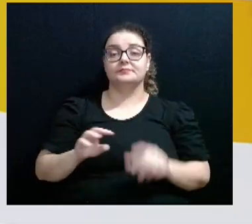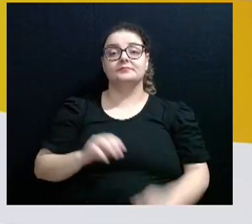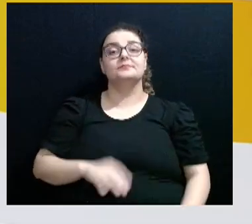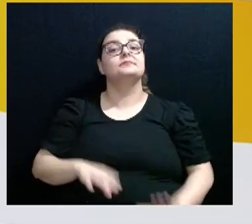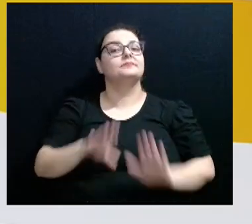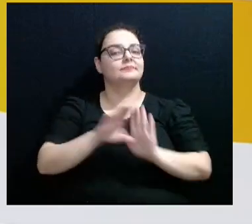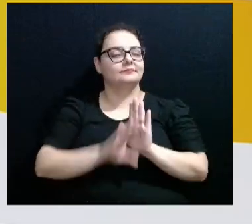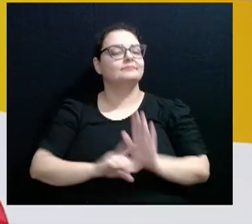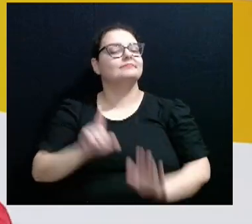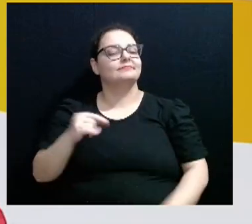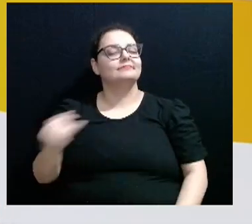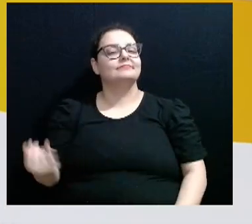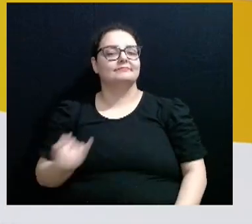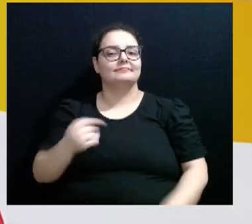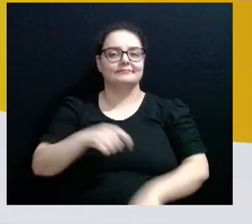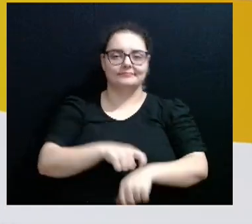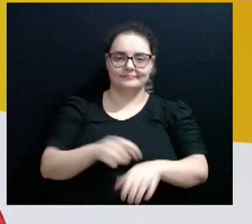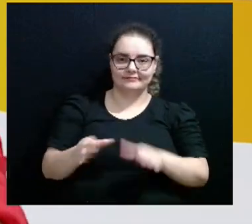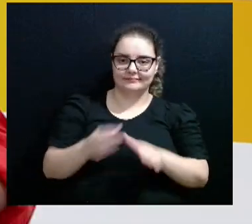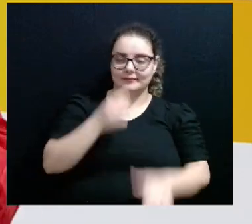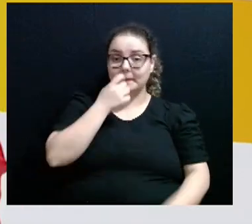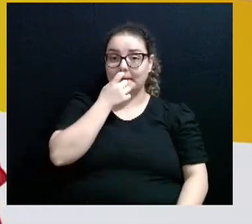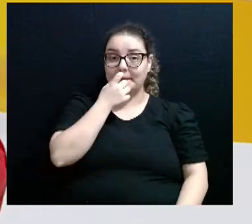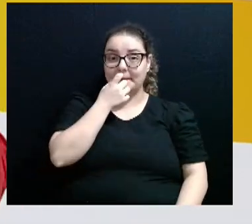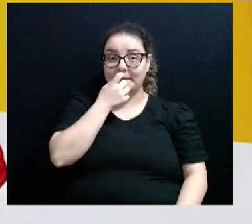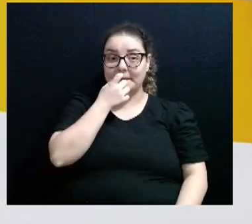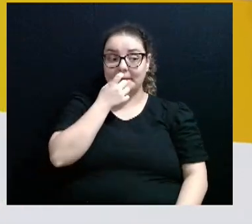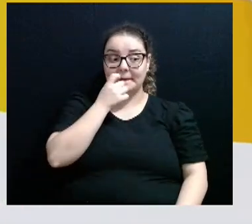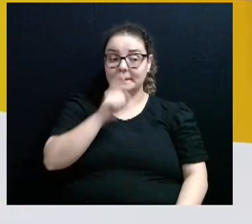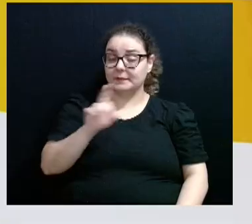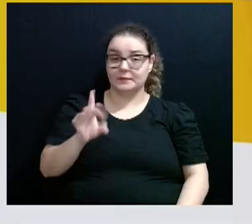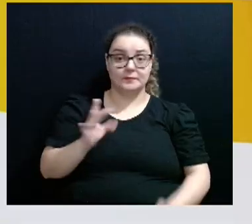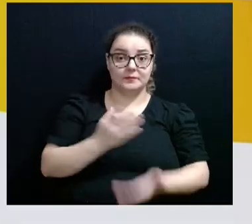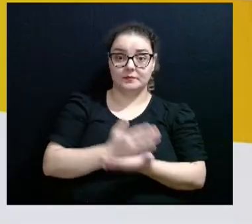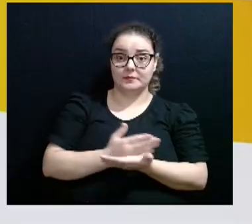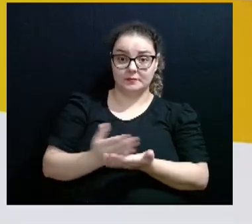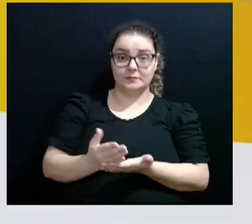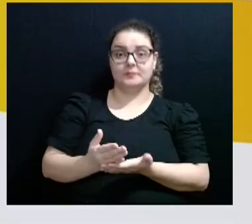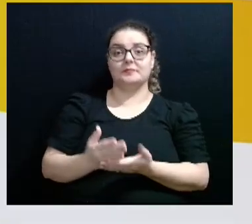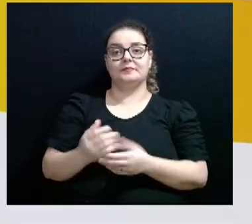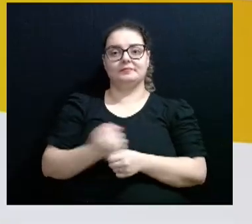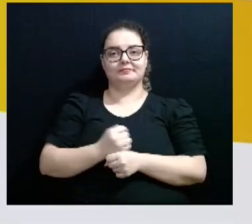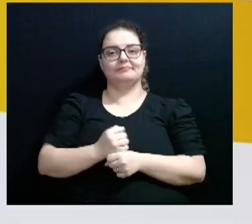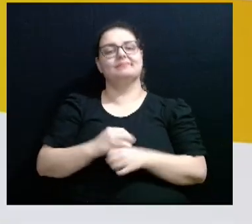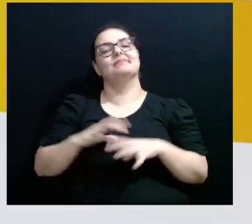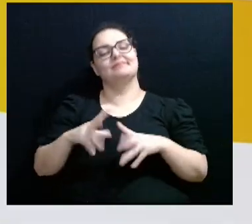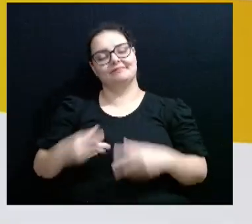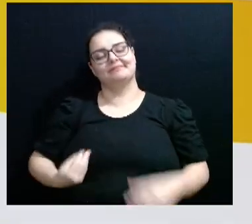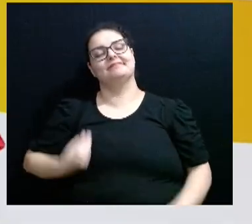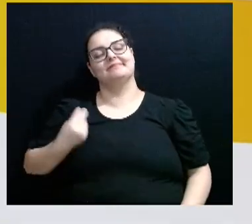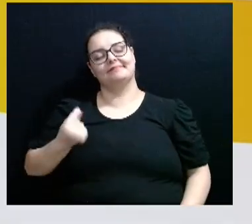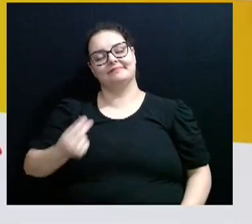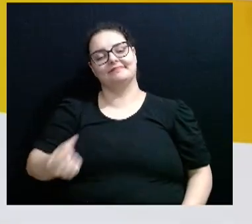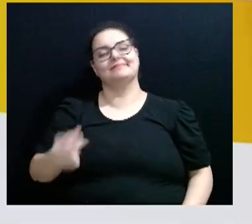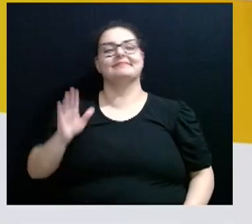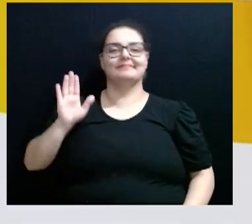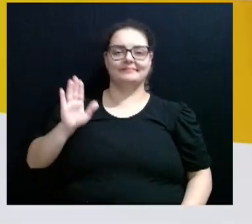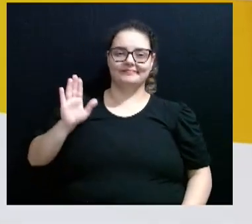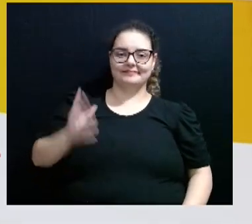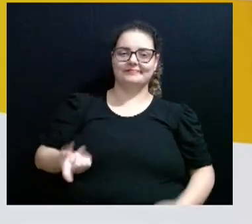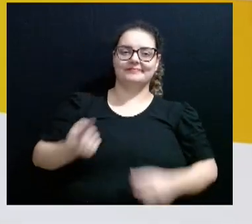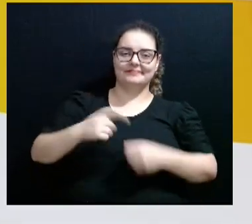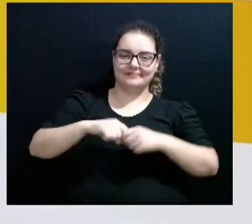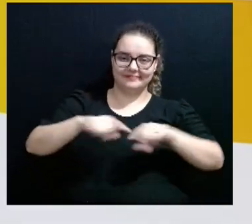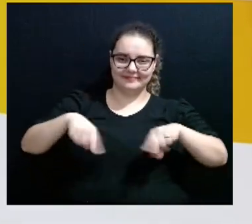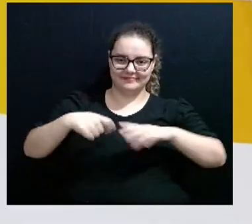importante nesse momento, não só agora no início do ano, mas aí para o resto da vida aí desse candidato. Eu volto aí com você no